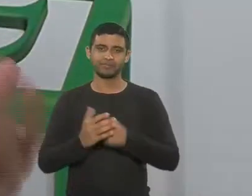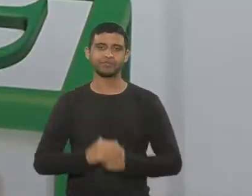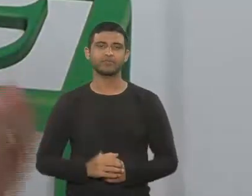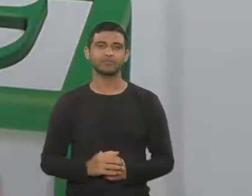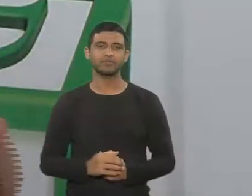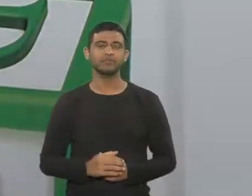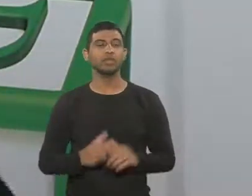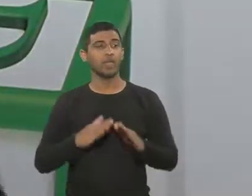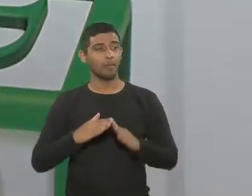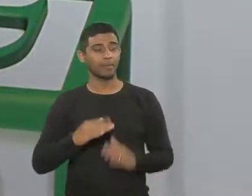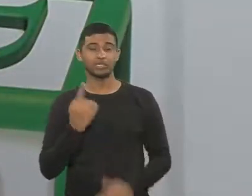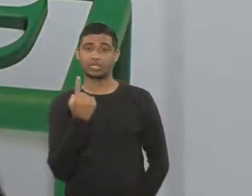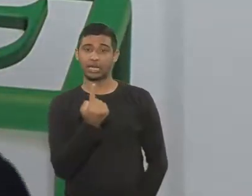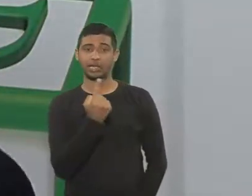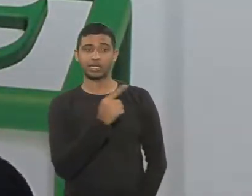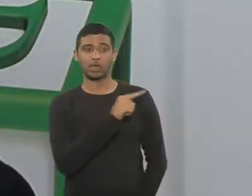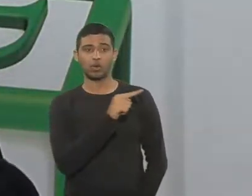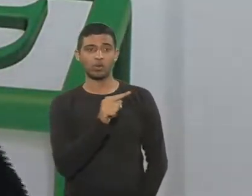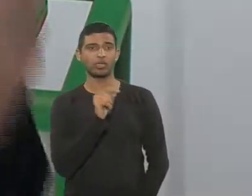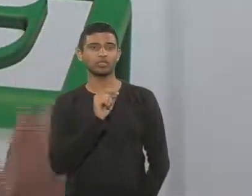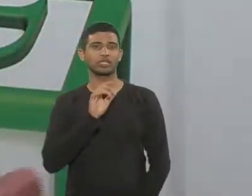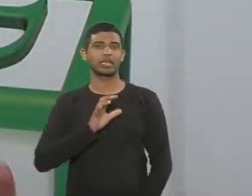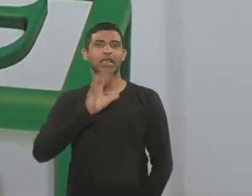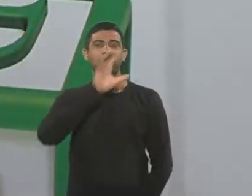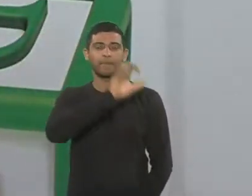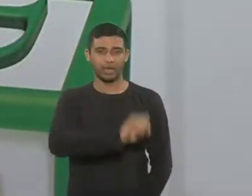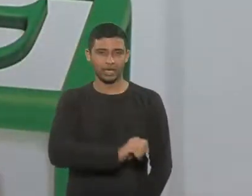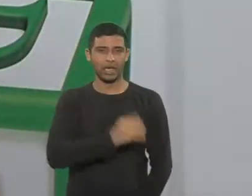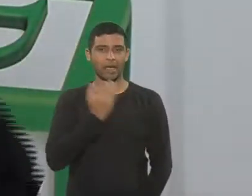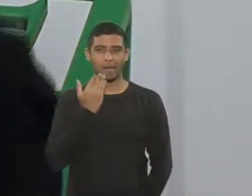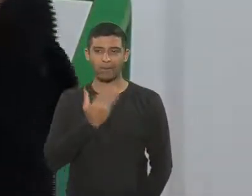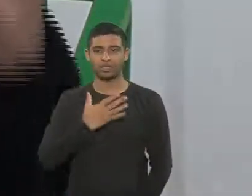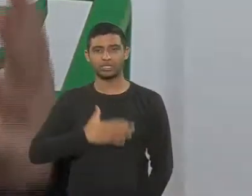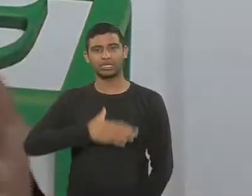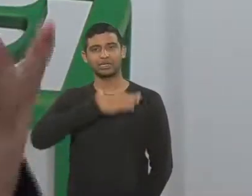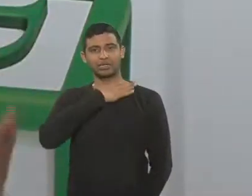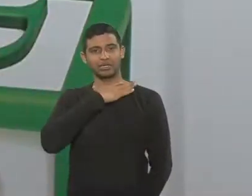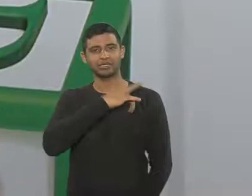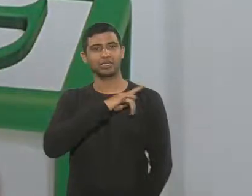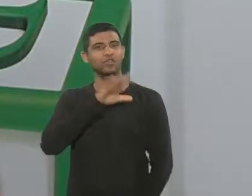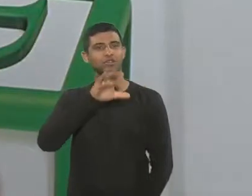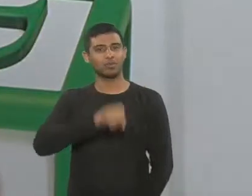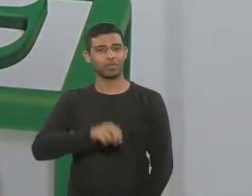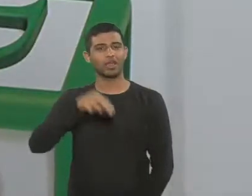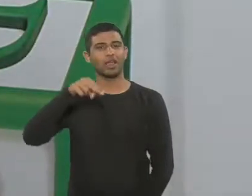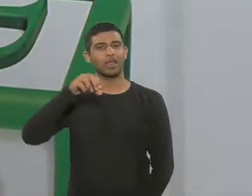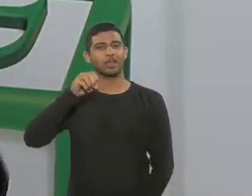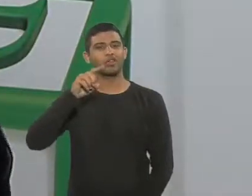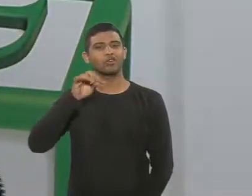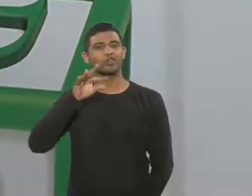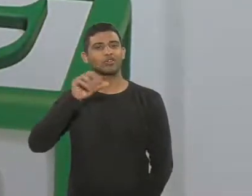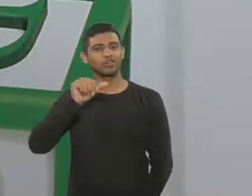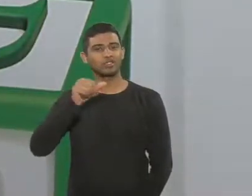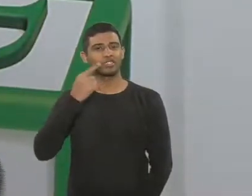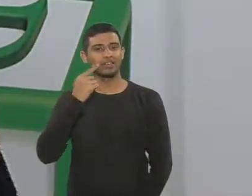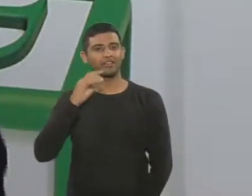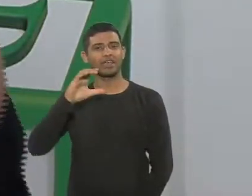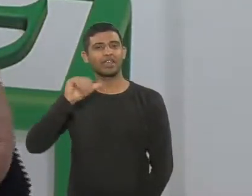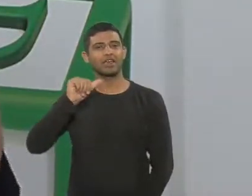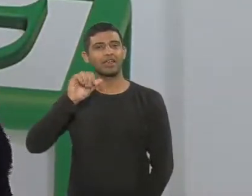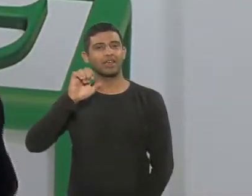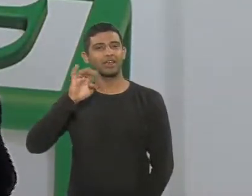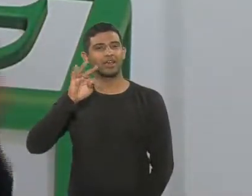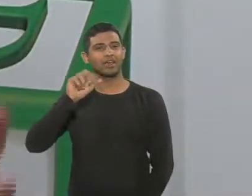dessa crise. Eu pedi para eles trazerem assim um sinal da crise do jornalismo. Aí veio aquela famosa notícia, né? Caetano